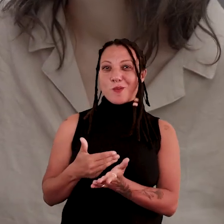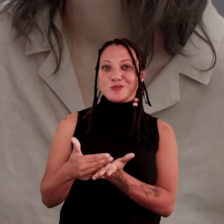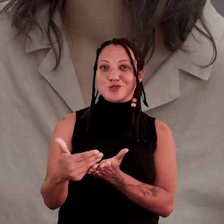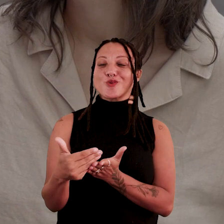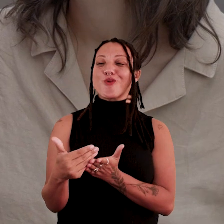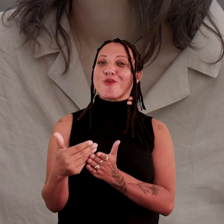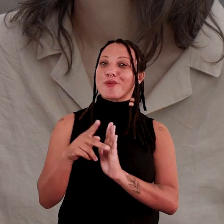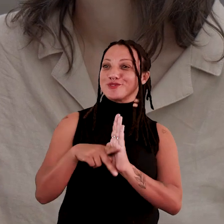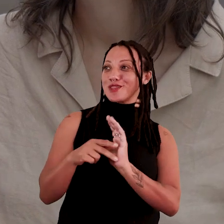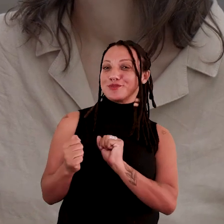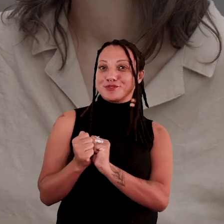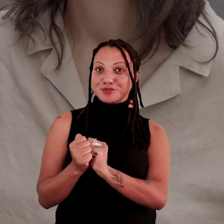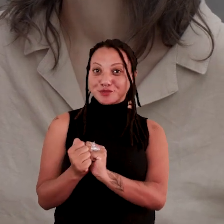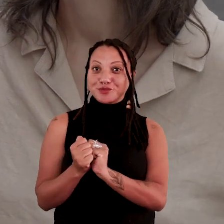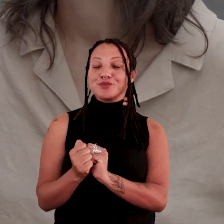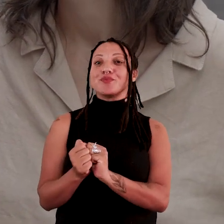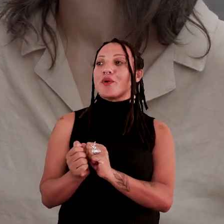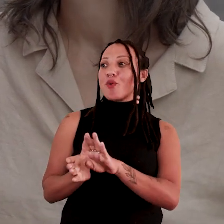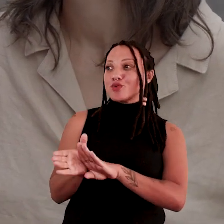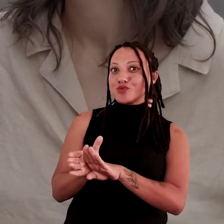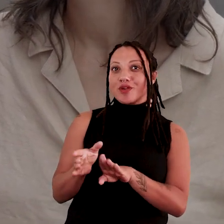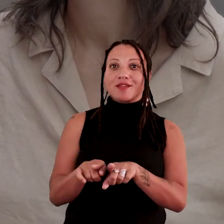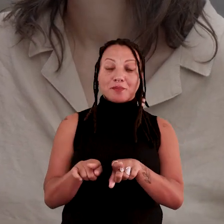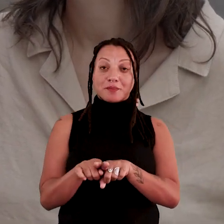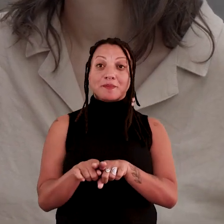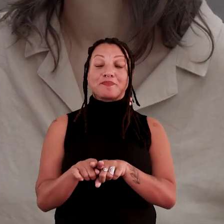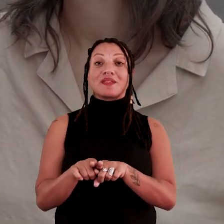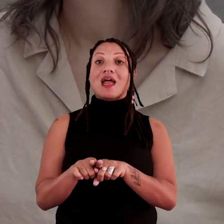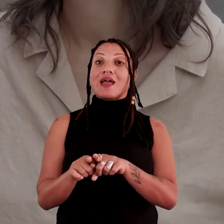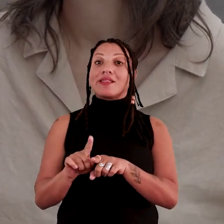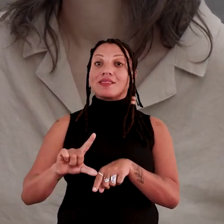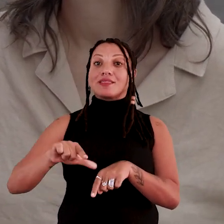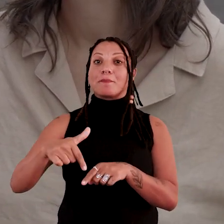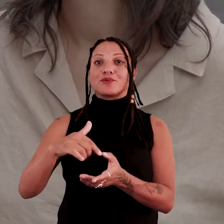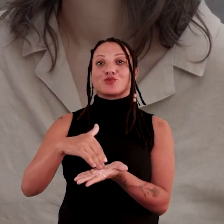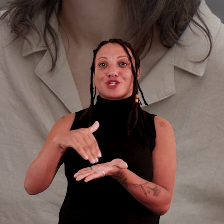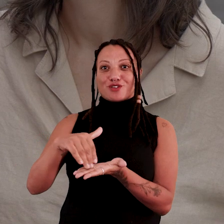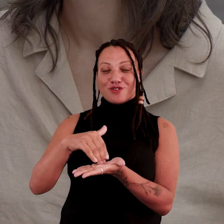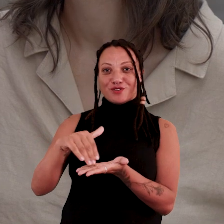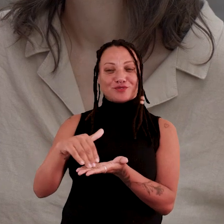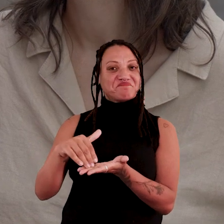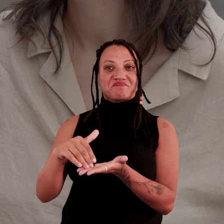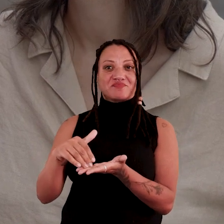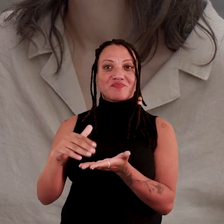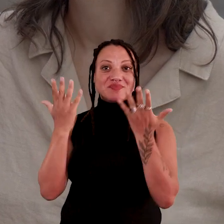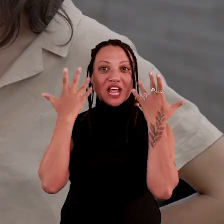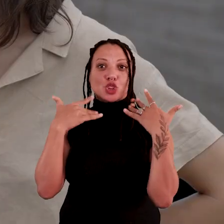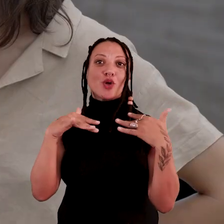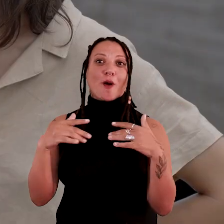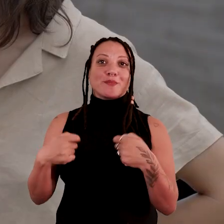o escritório ele foi naturalmente necessitando dessa formalização da sociedade, e com